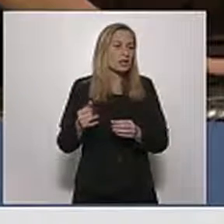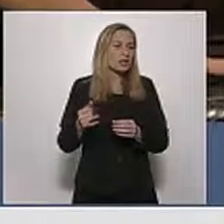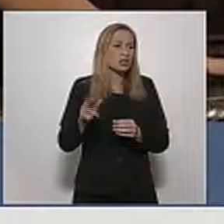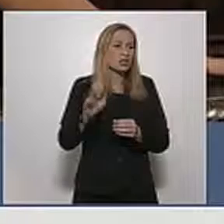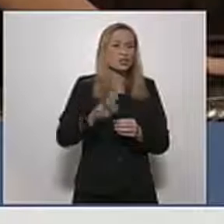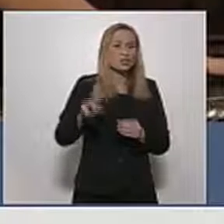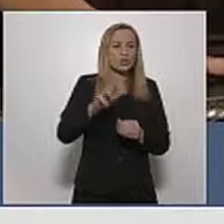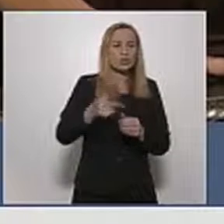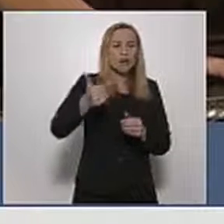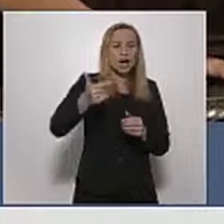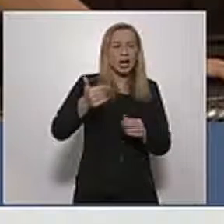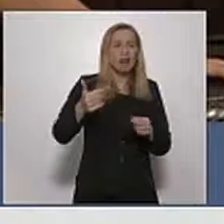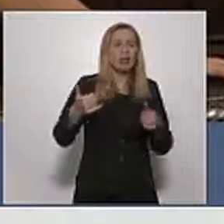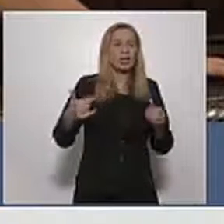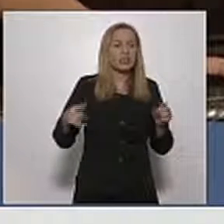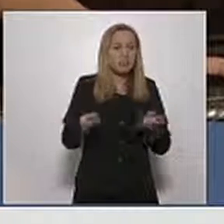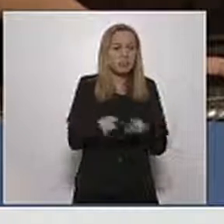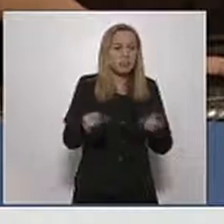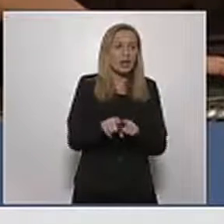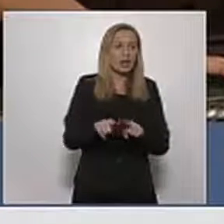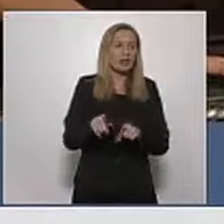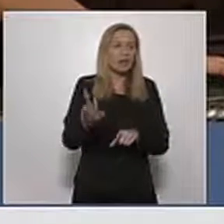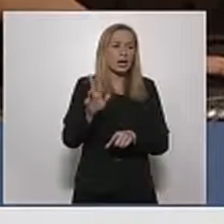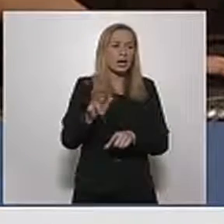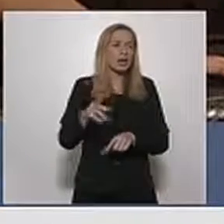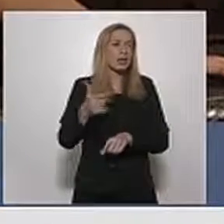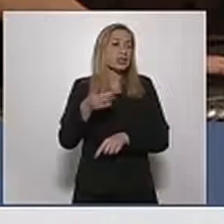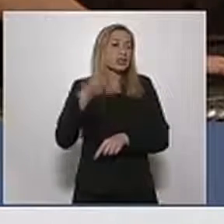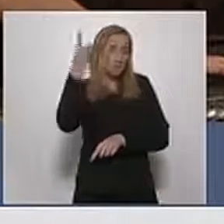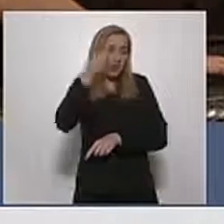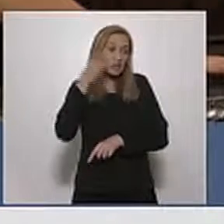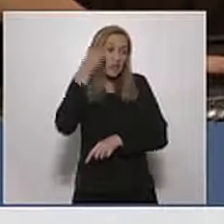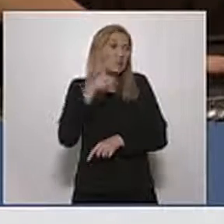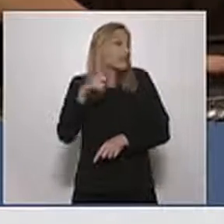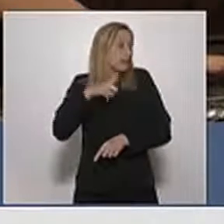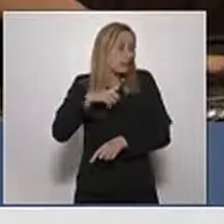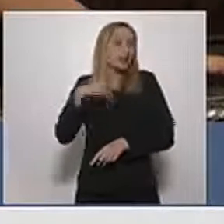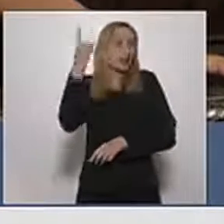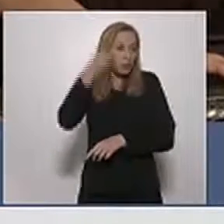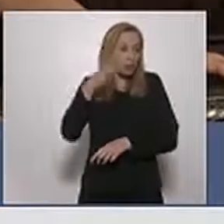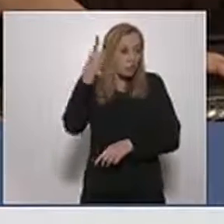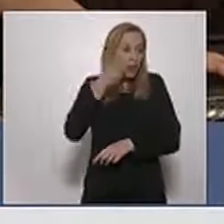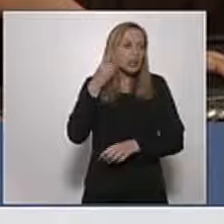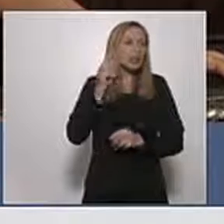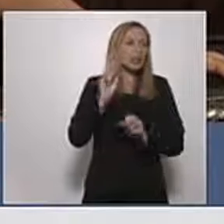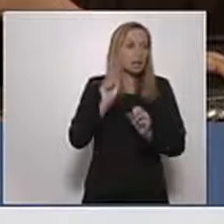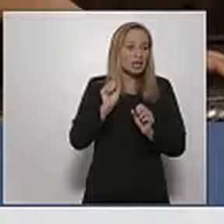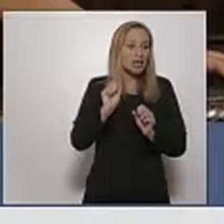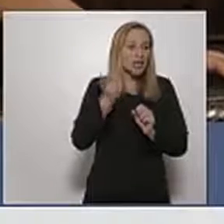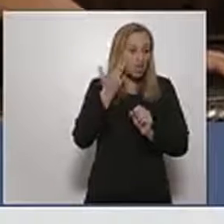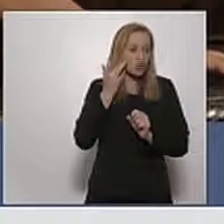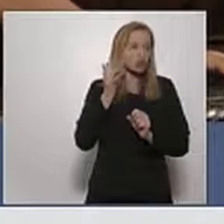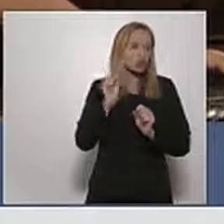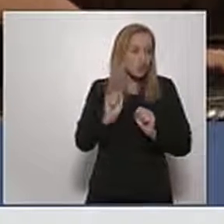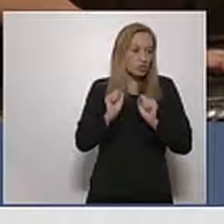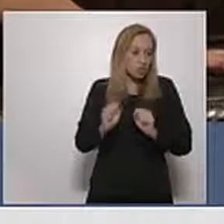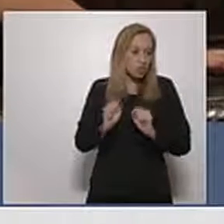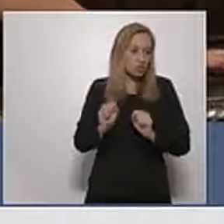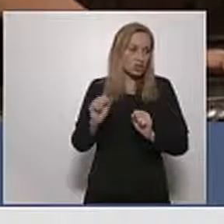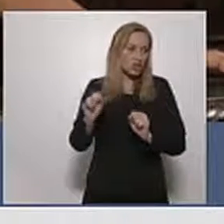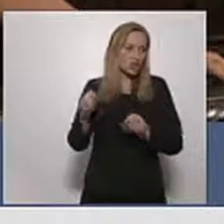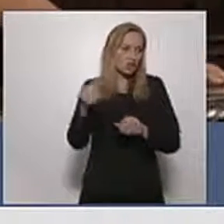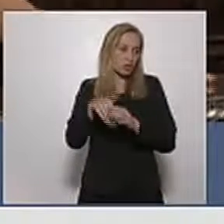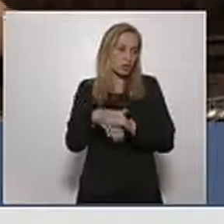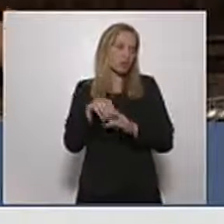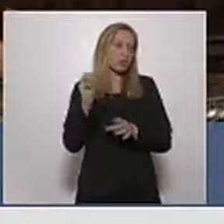arma para deputados. E até então diversos deputados aqui achavam que estavam votando o porte de arma para os deputados. Foi um engano,